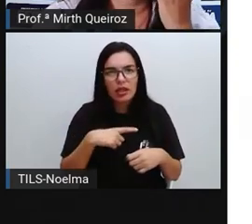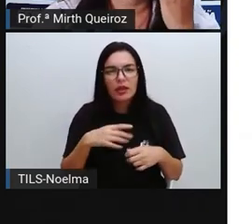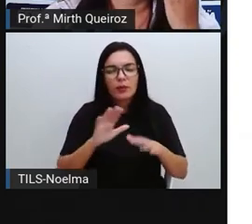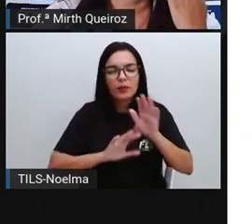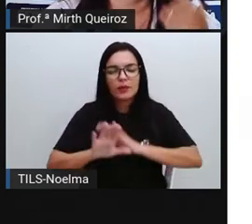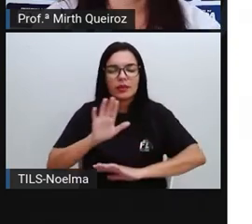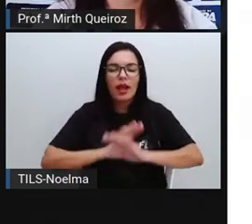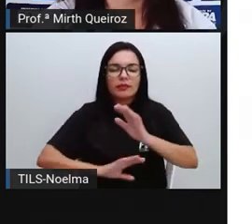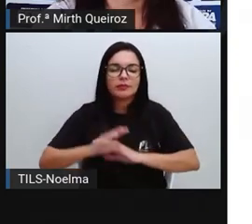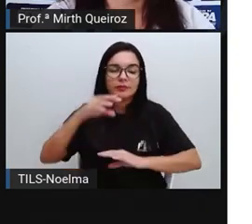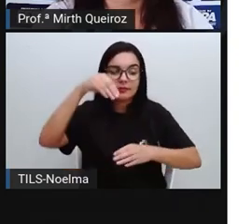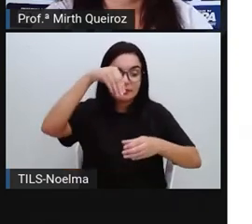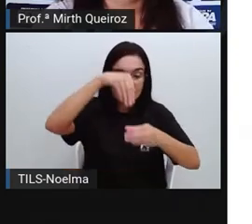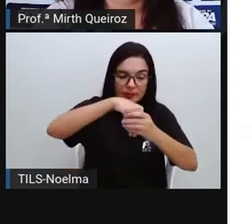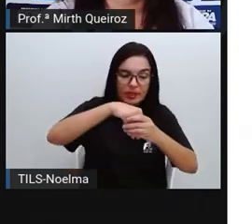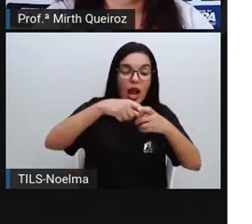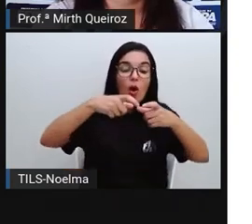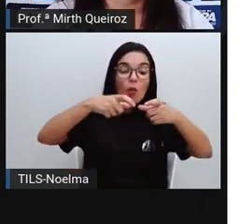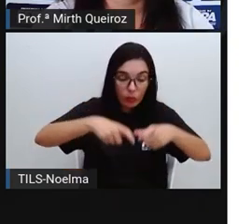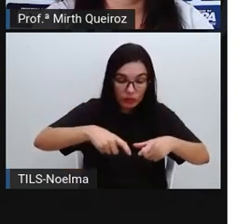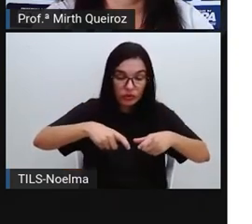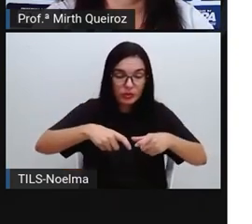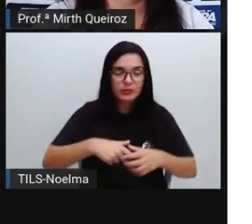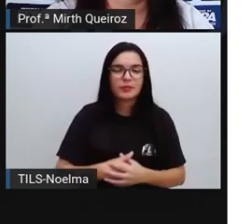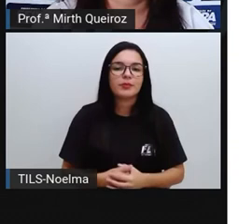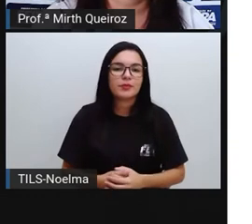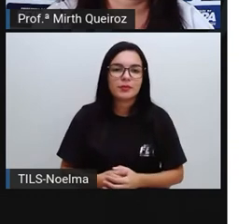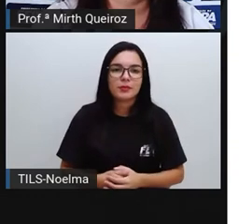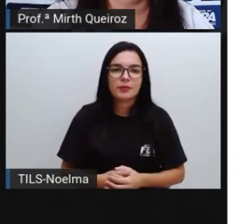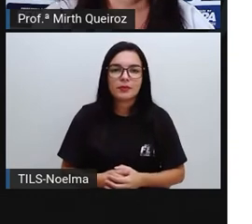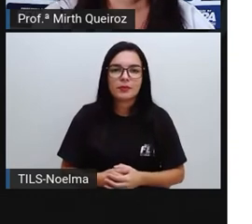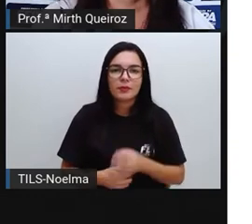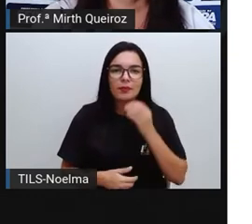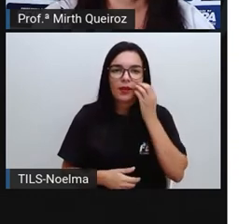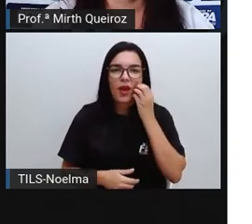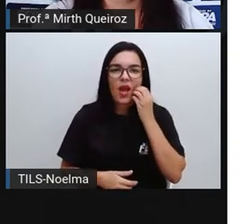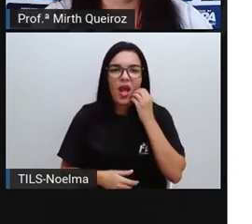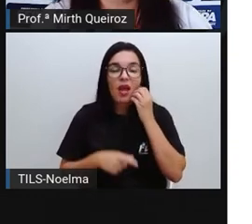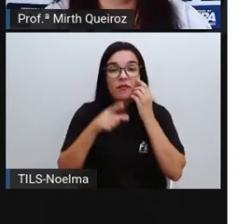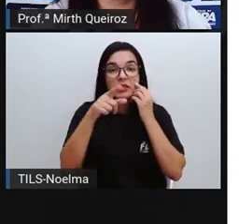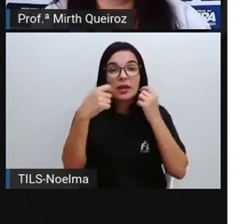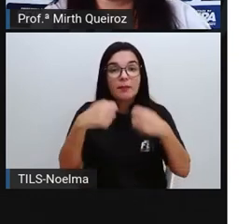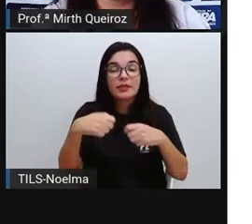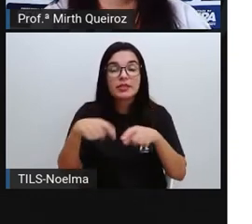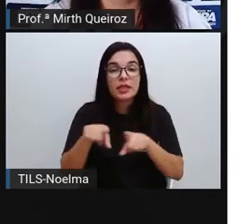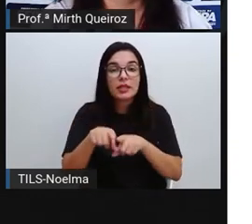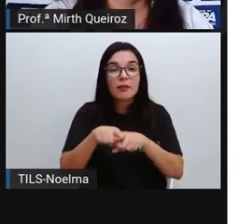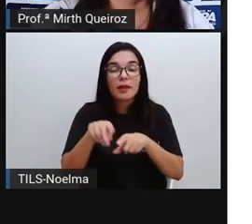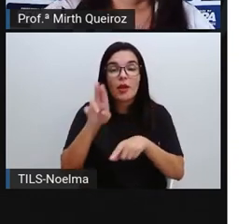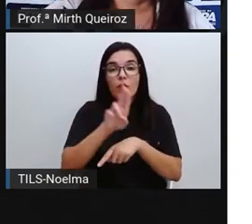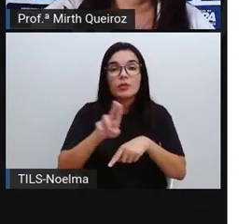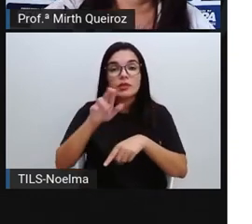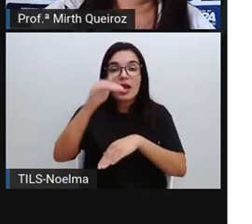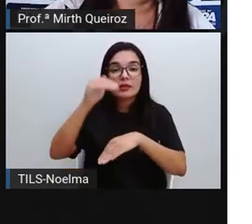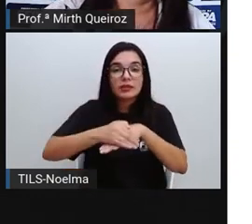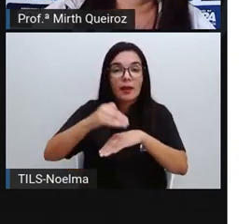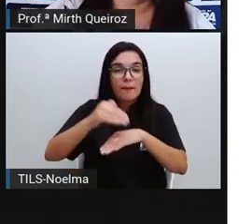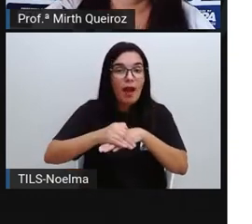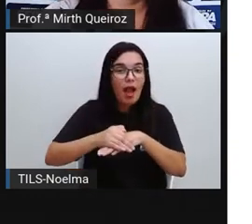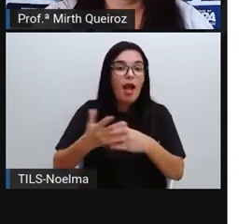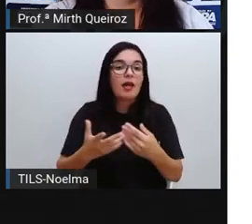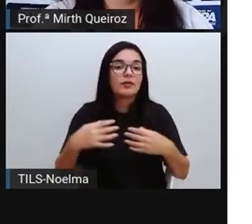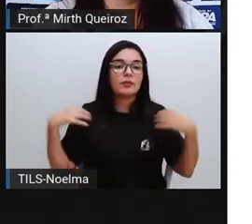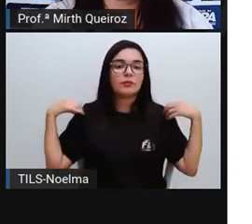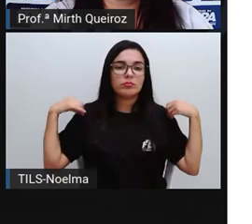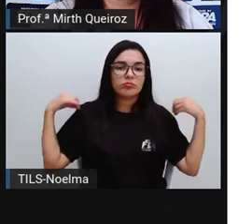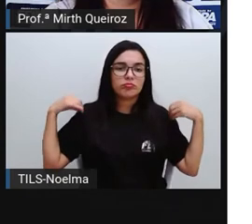os conteúdos dentro da embalagem esteja bem protegido, certo? Use uma caixa de sapato, uma malha